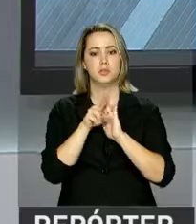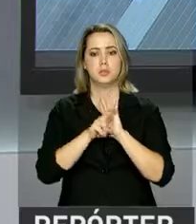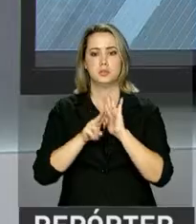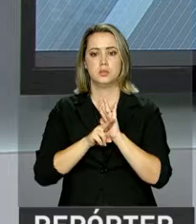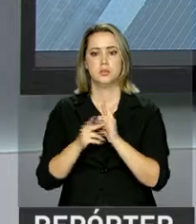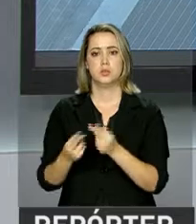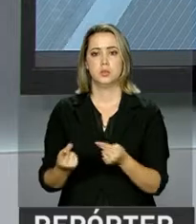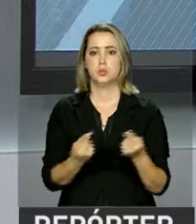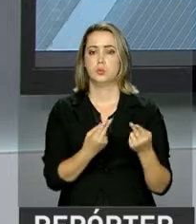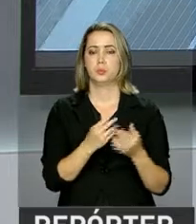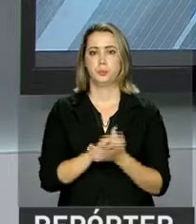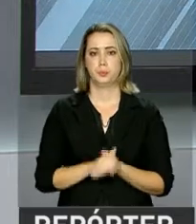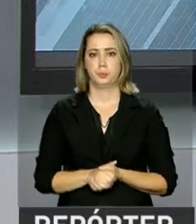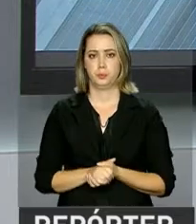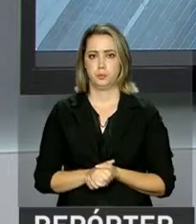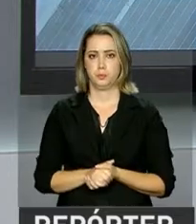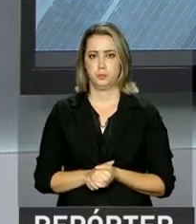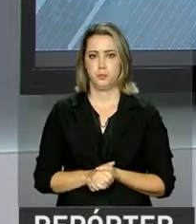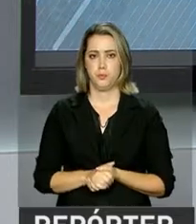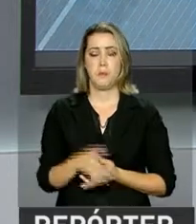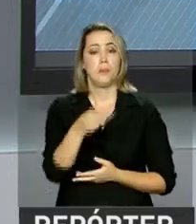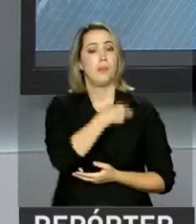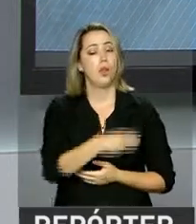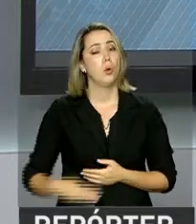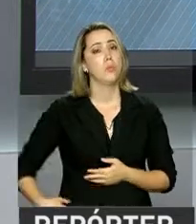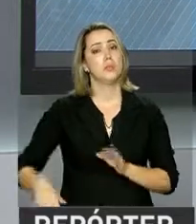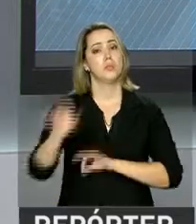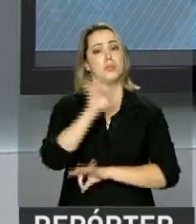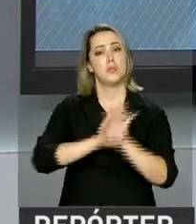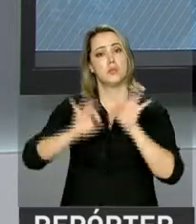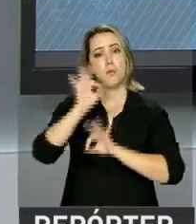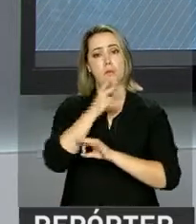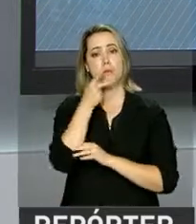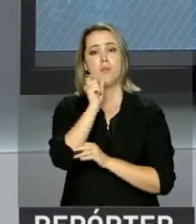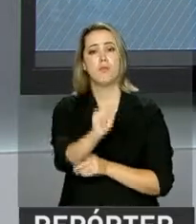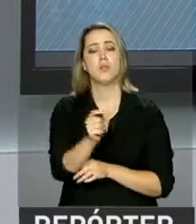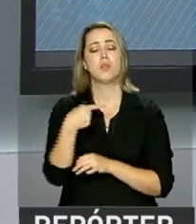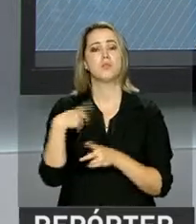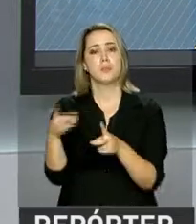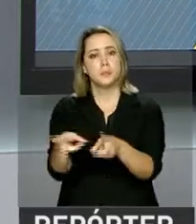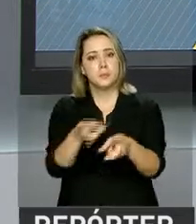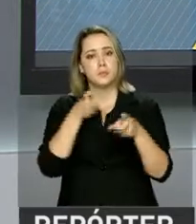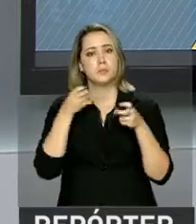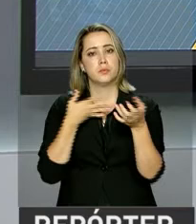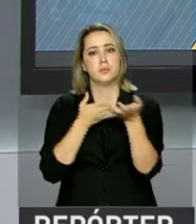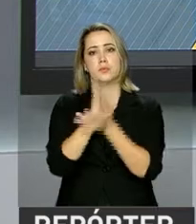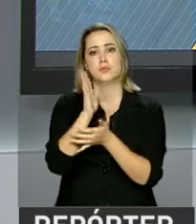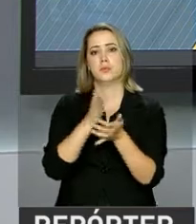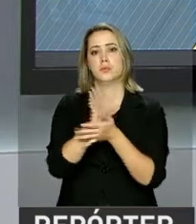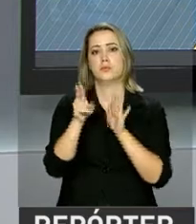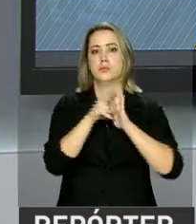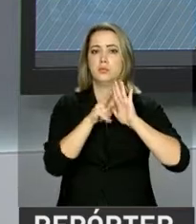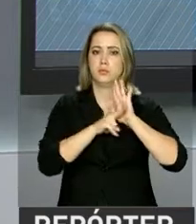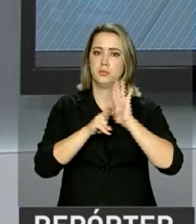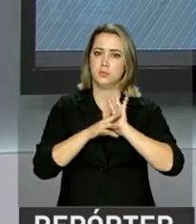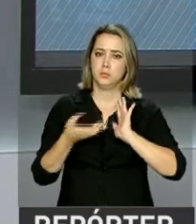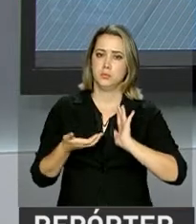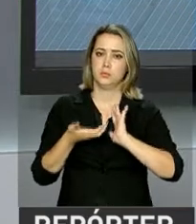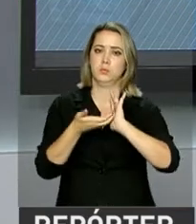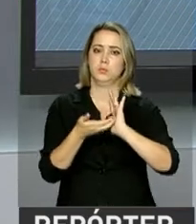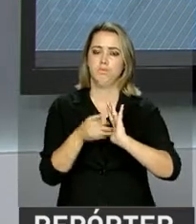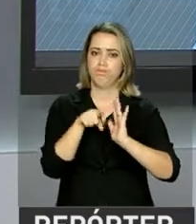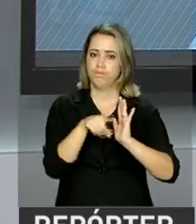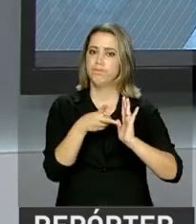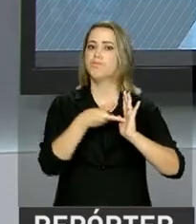hoje. E o ministro do Planejamento, Diogo Oliveira, falou sobre a expectativa de aprovação da reforma na Câmara